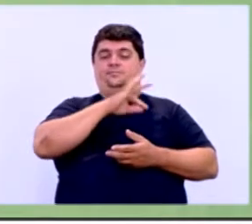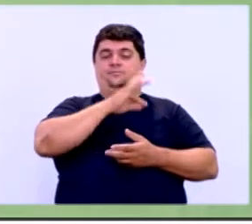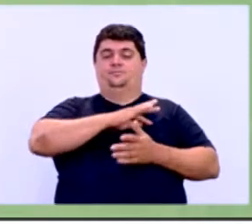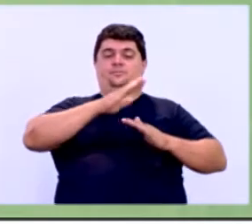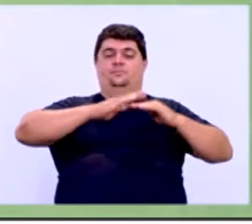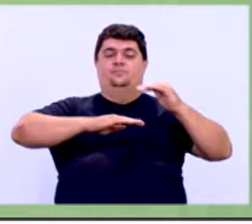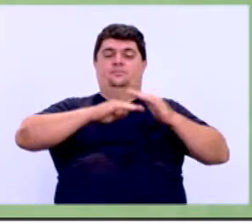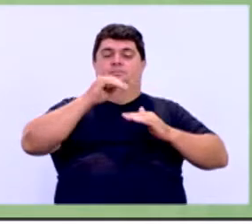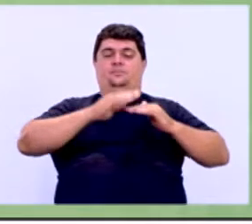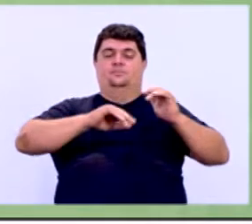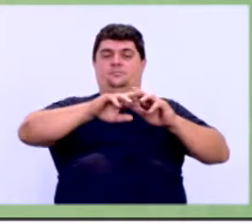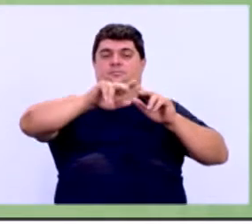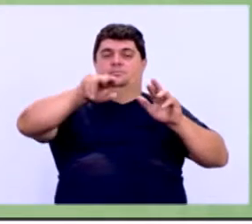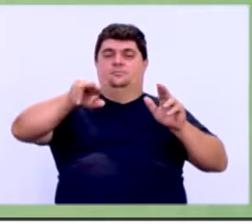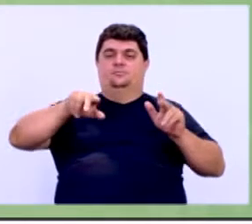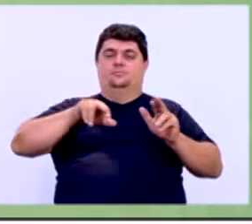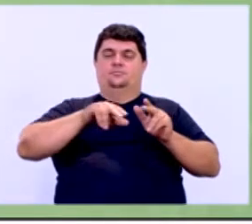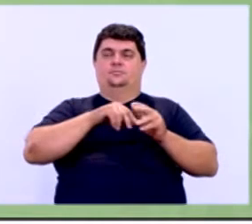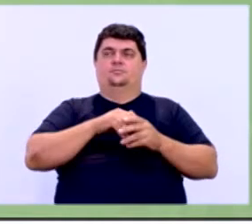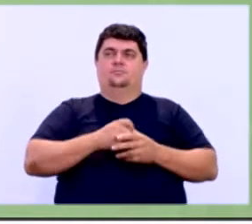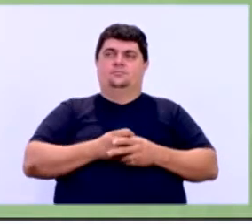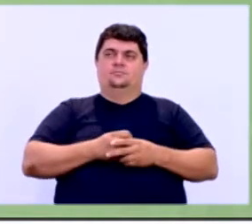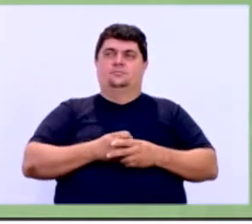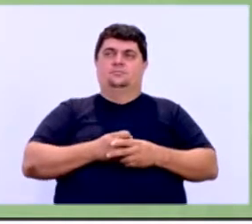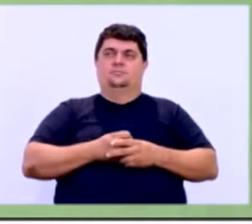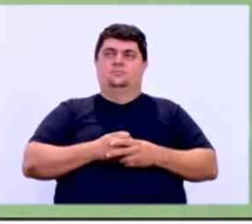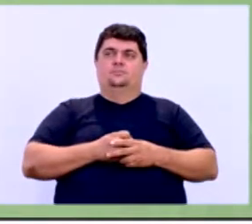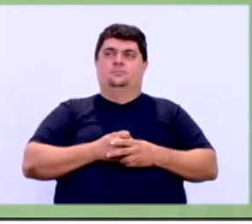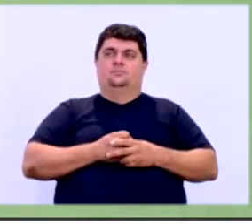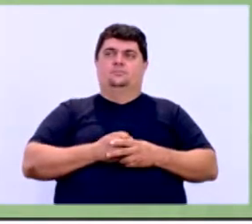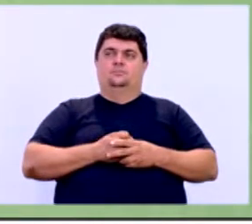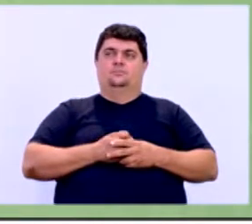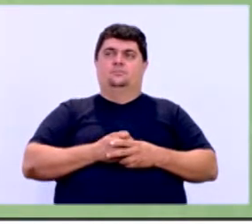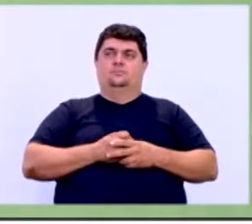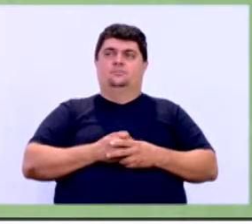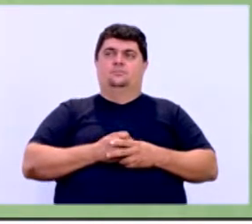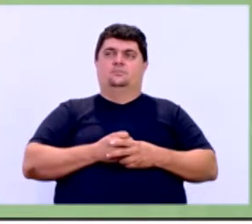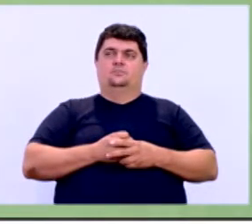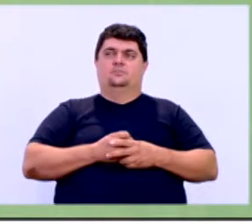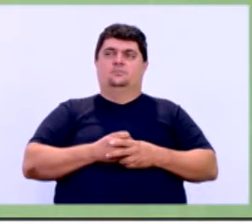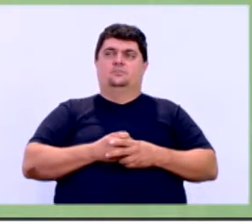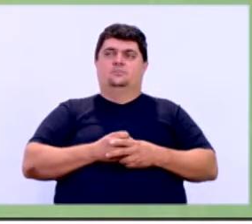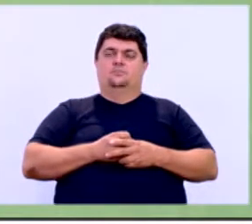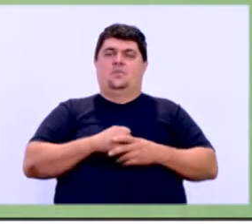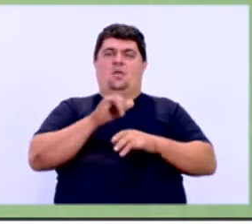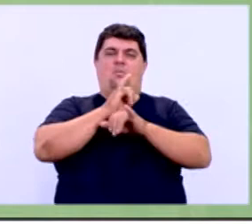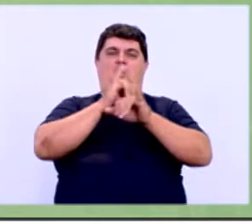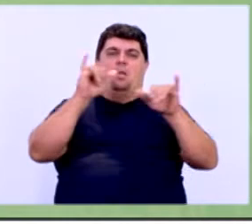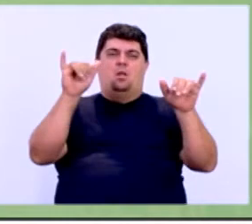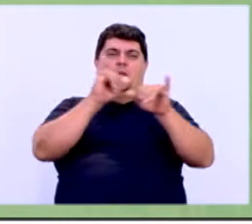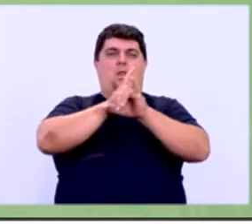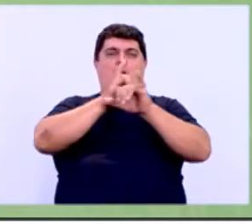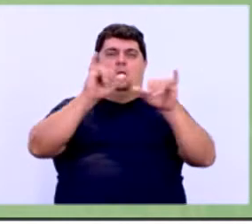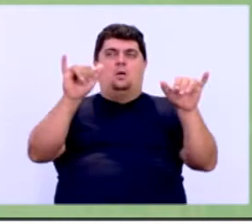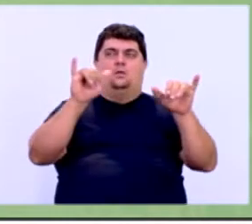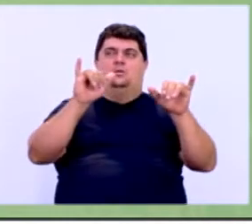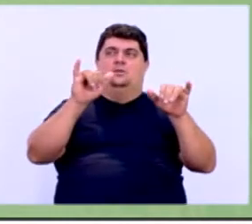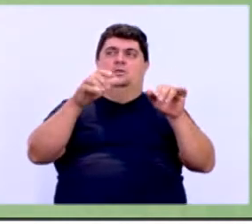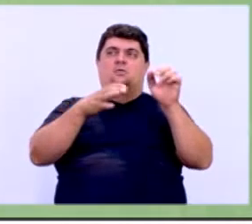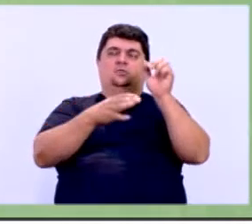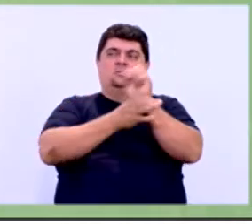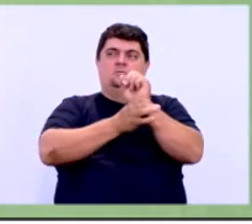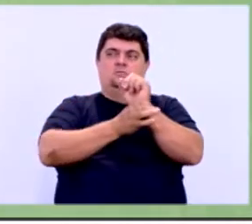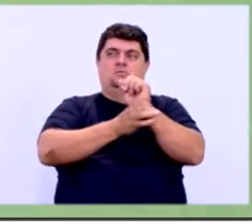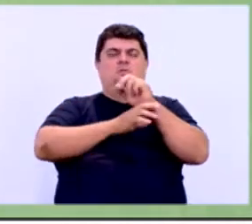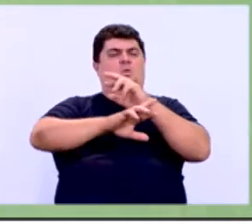salários, né? Salário ali dos trabalhadores, dos colaboradores, né? Publicidade,